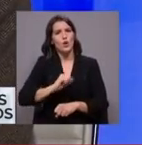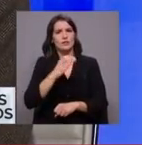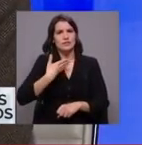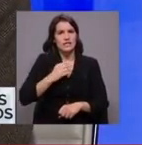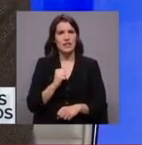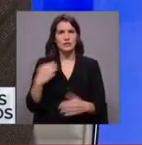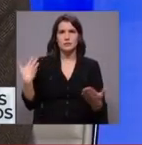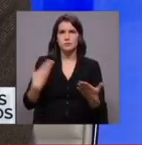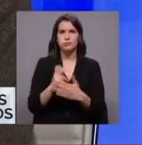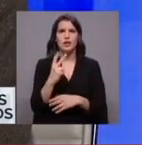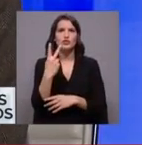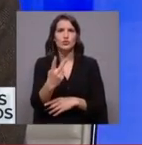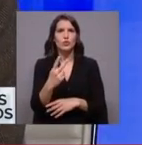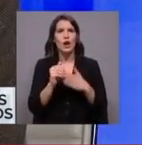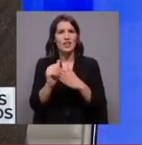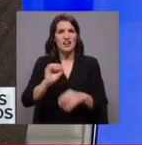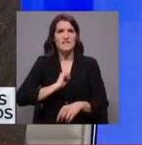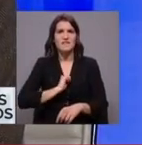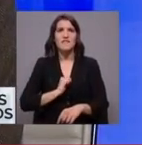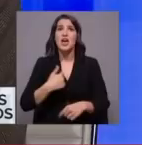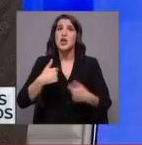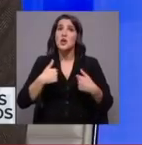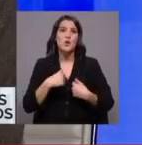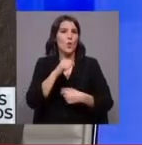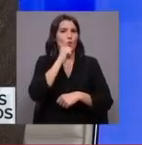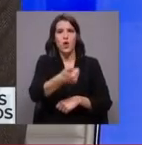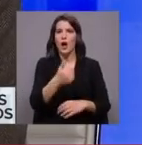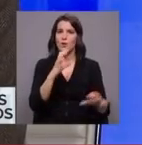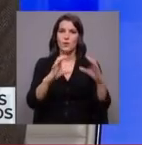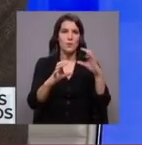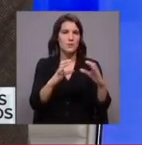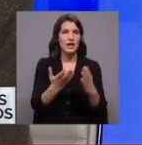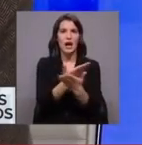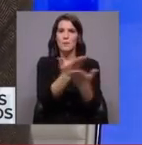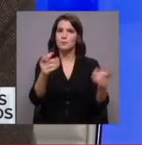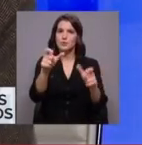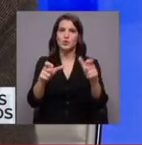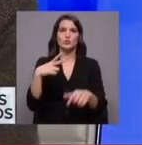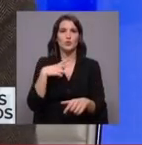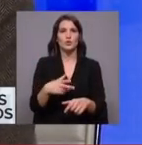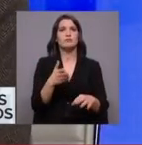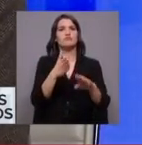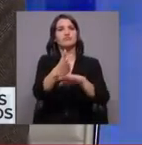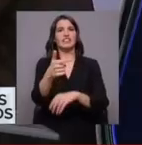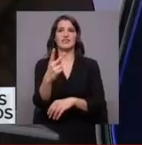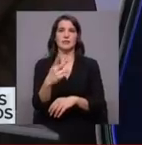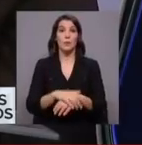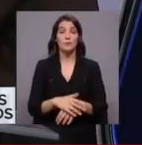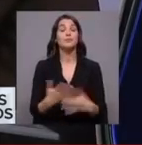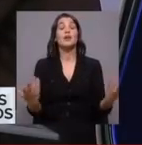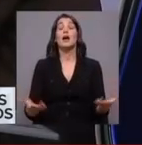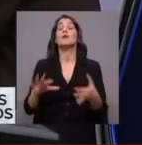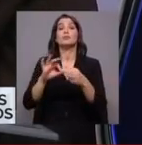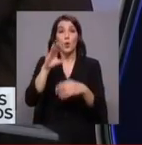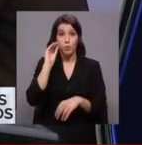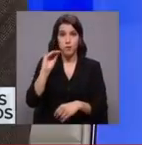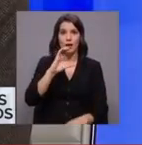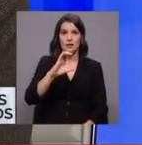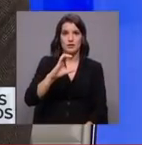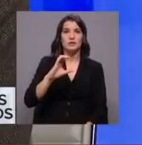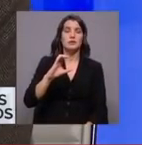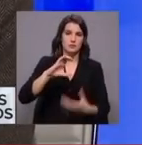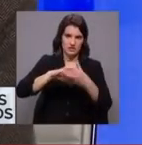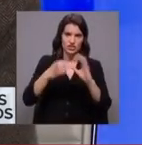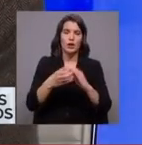que vai vale a pena seja problemas amizade vida complicado porque já não existem a comunicação já sou uma caixa geral depósitos é